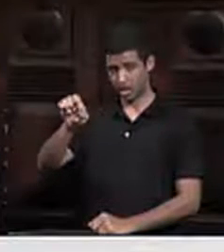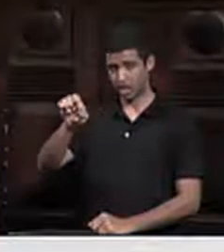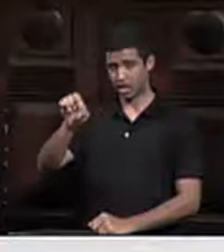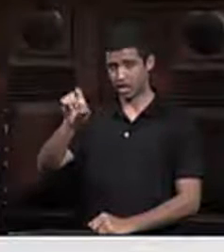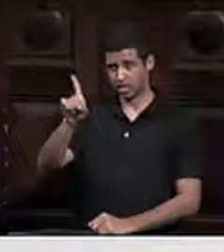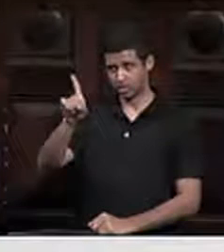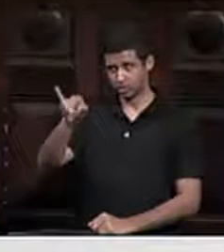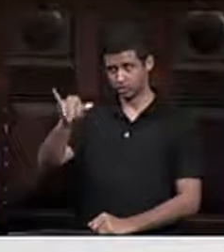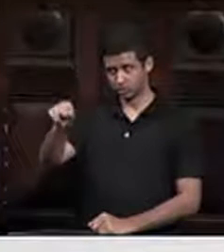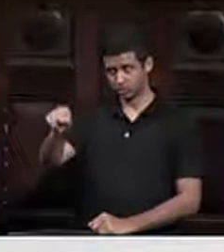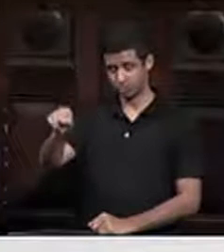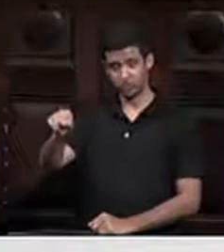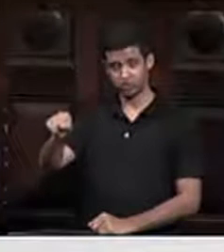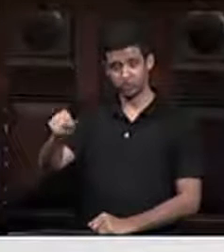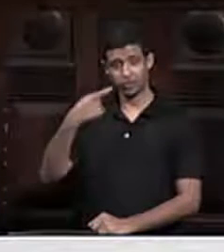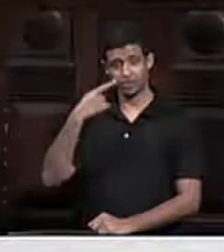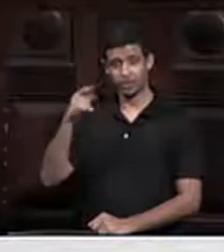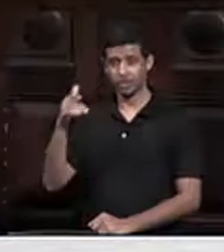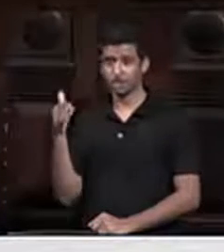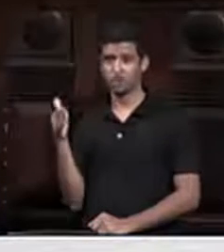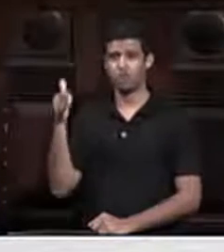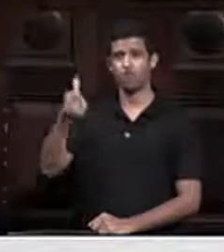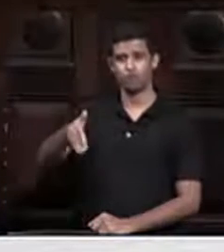numa operação no dia de ontem.